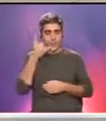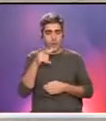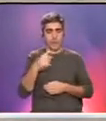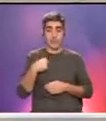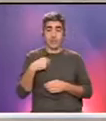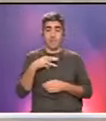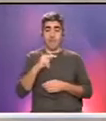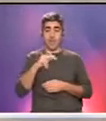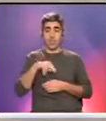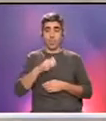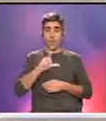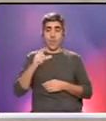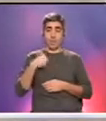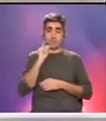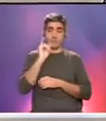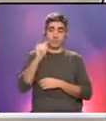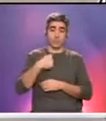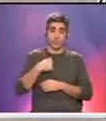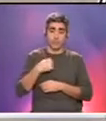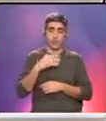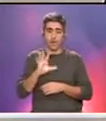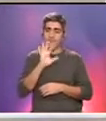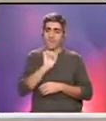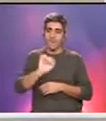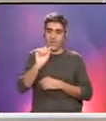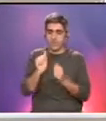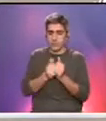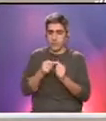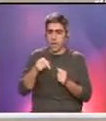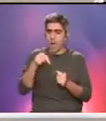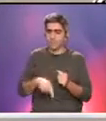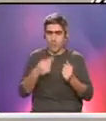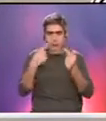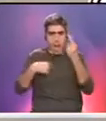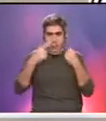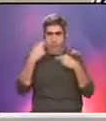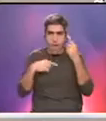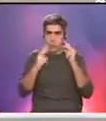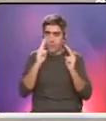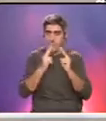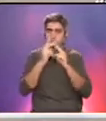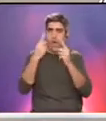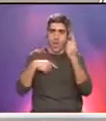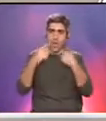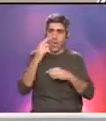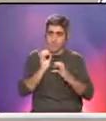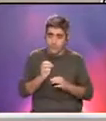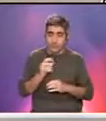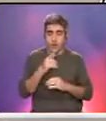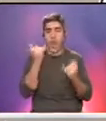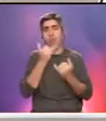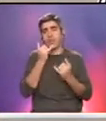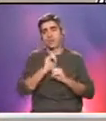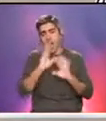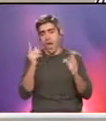Luís Goxa. Pronto, já estou com o seu filho. Olha, desatou aqui a chorar quando me viu. A chorar de alegria,